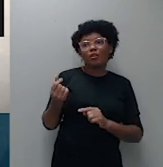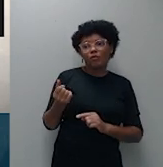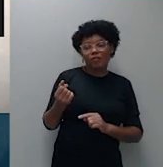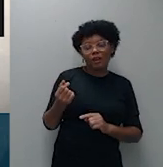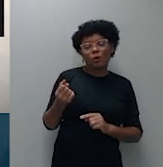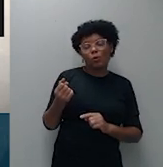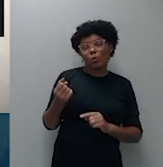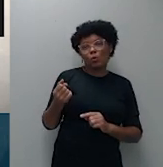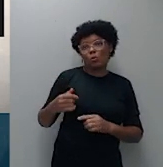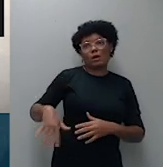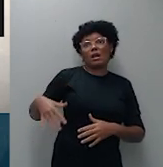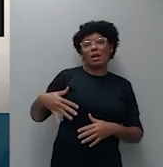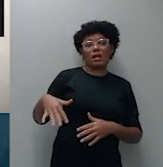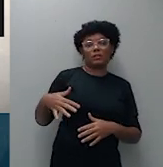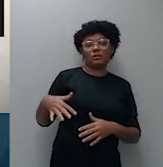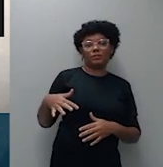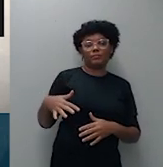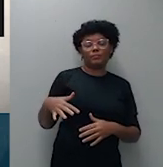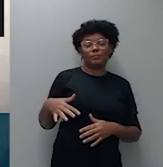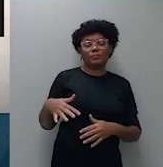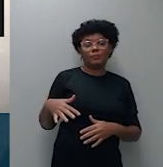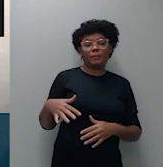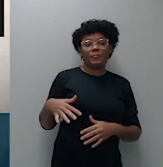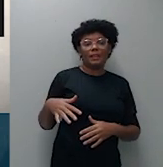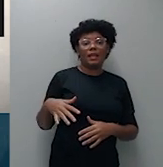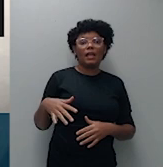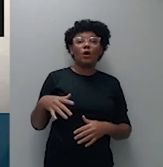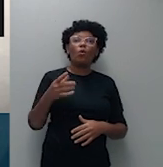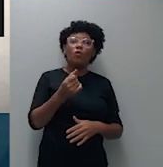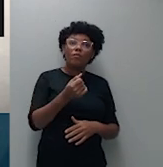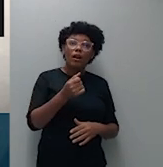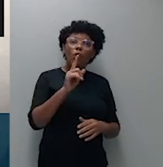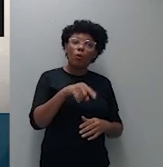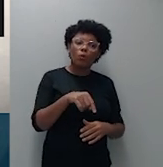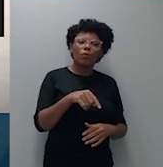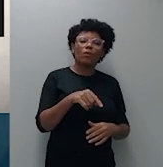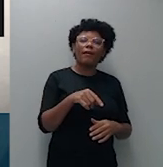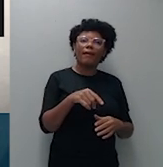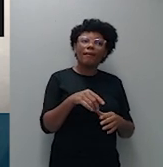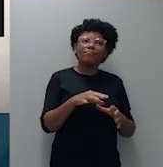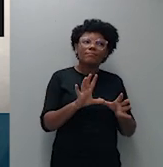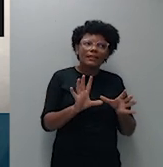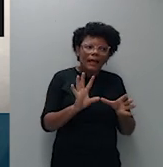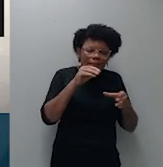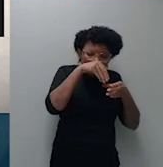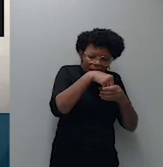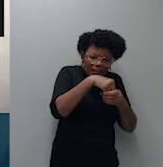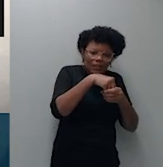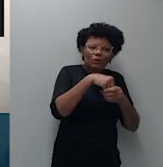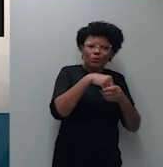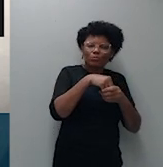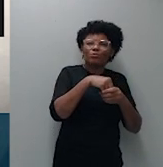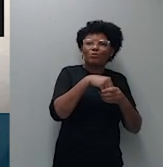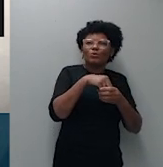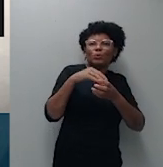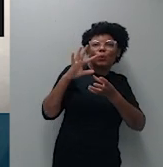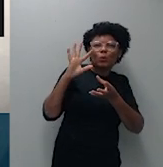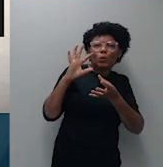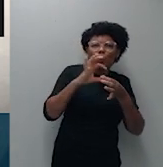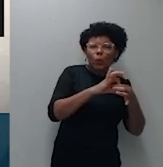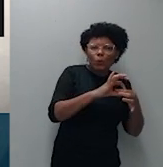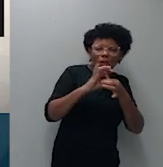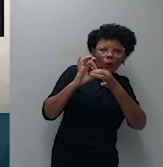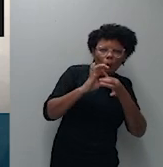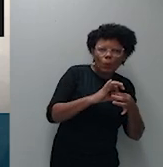do valor não sei estratosférico comporta O valor é majorado se comporta dentro do conteúdo econômico que